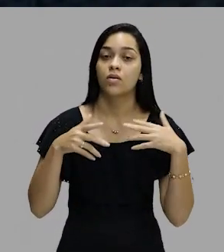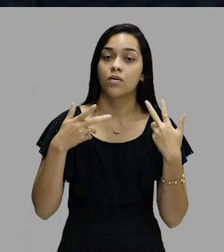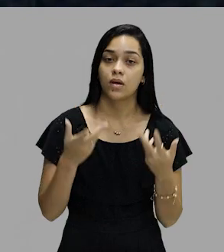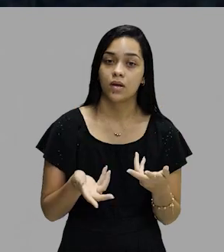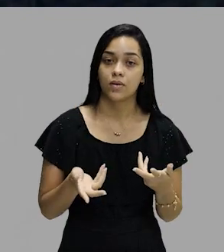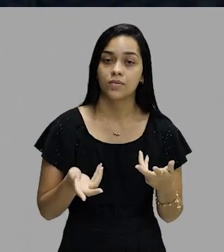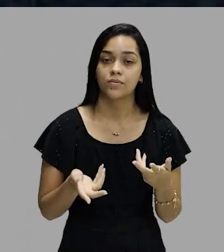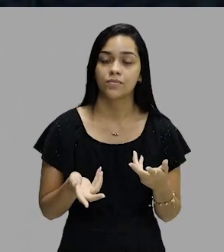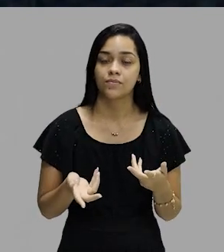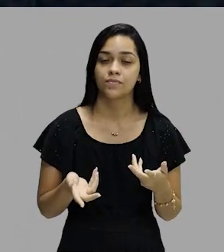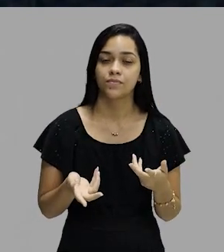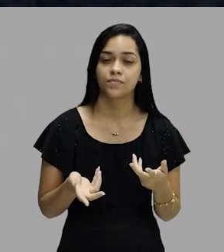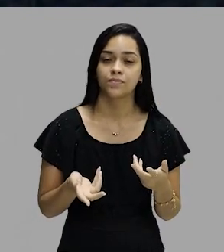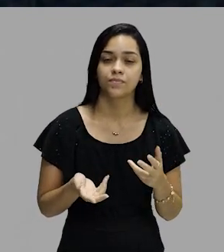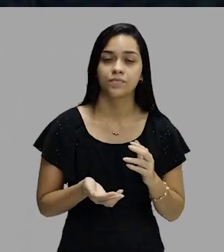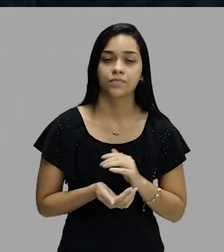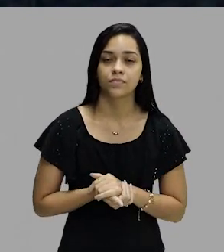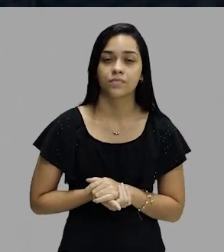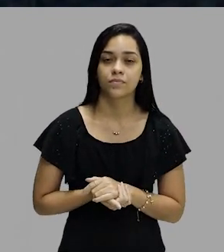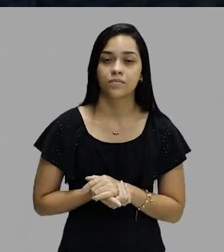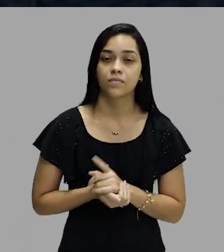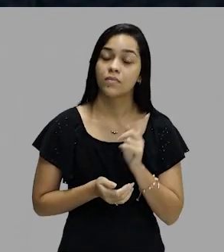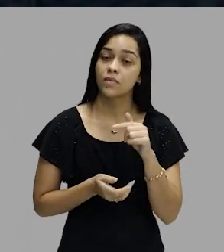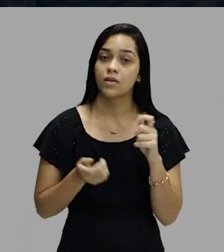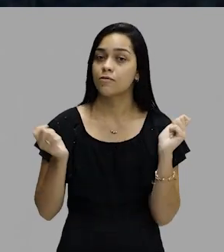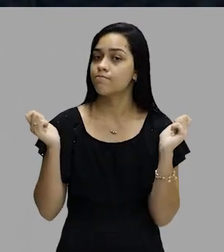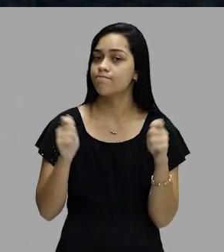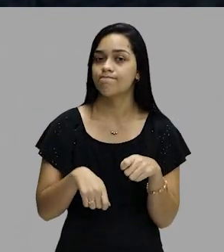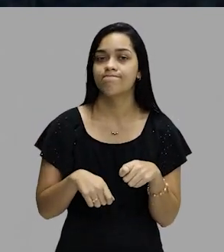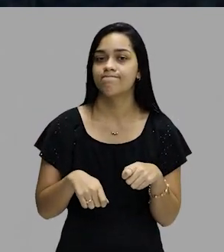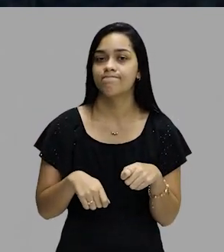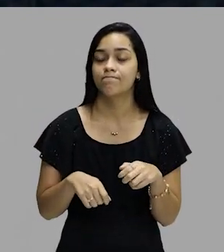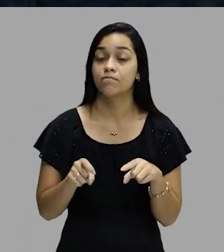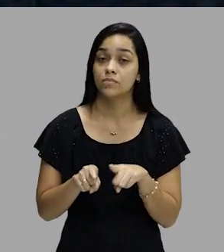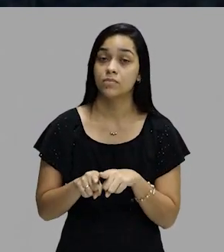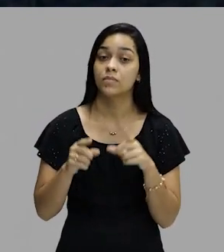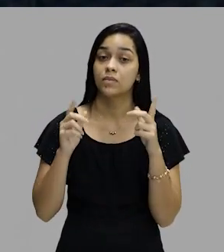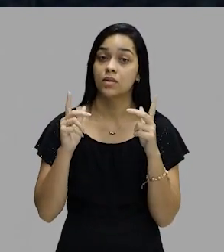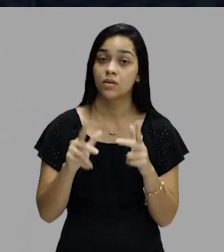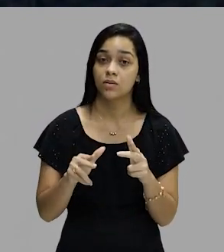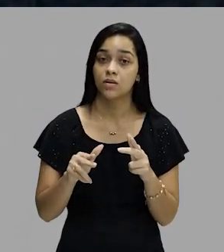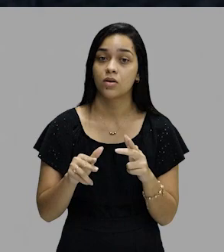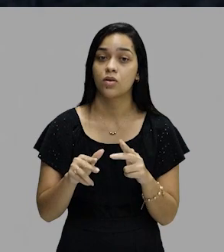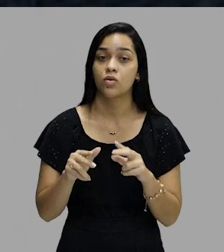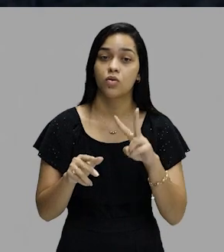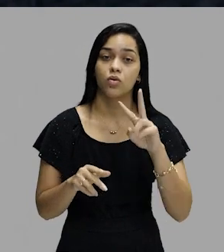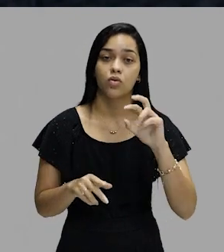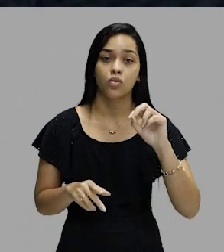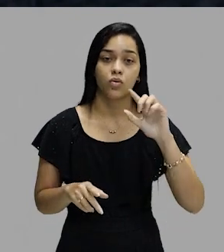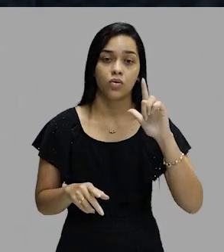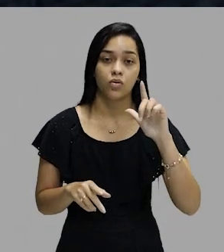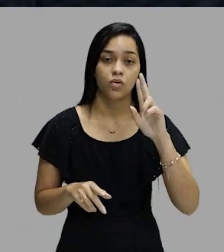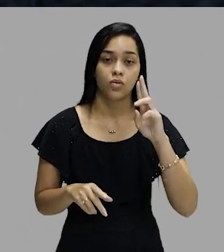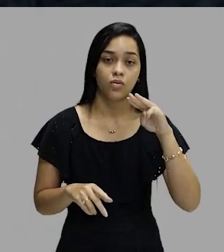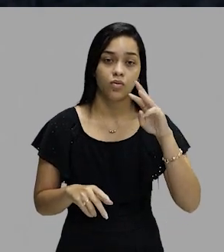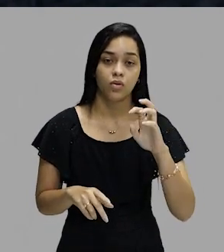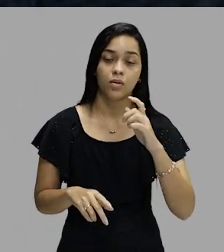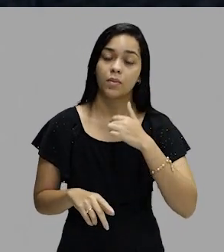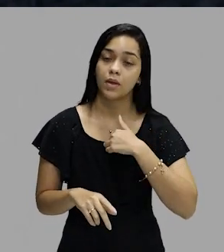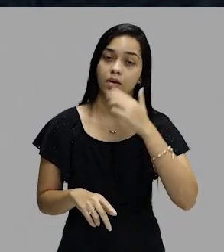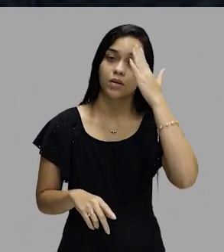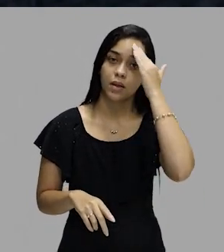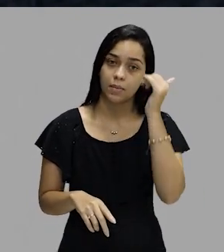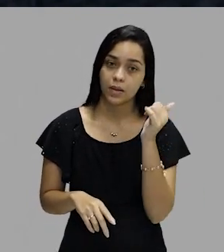aqueles, certo? Fica impossível, né? A mesma coisa é com o volume. Eu sabendo o volume